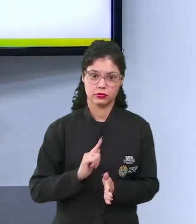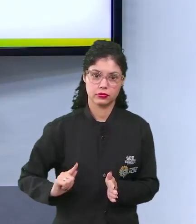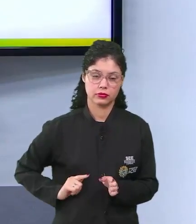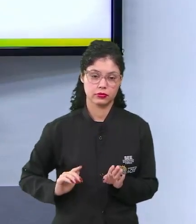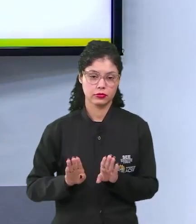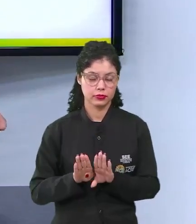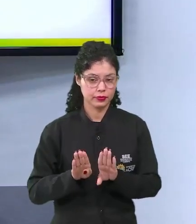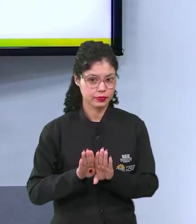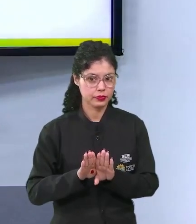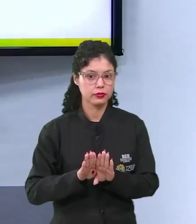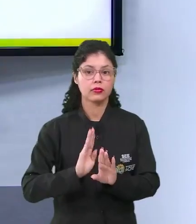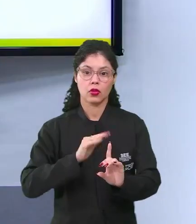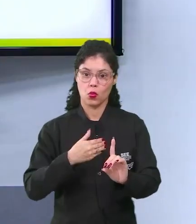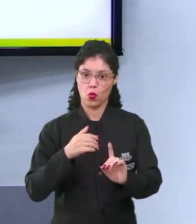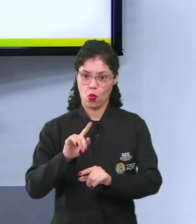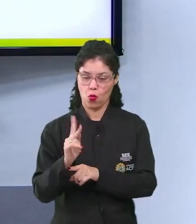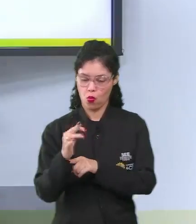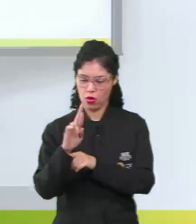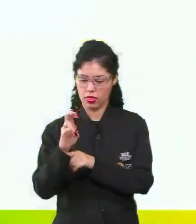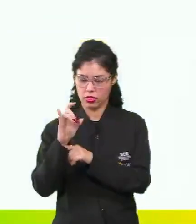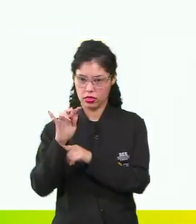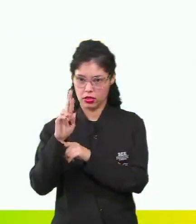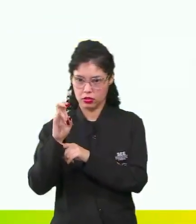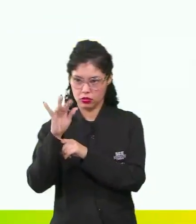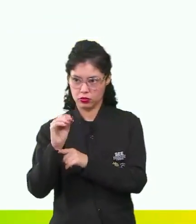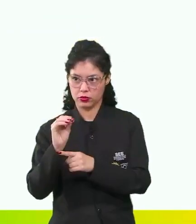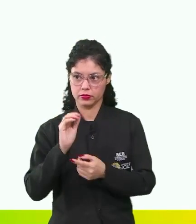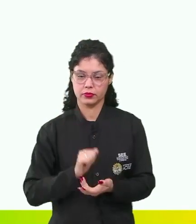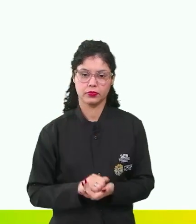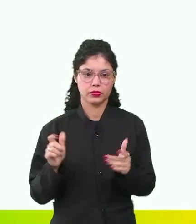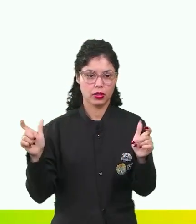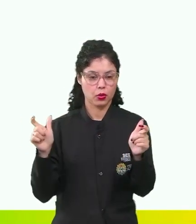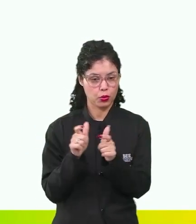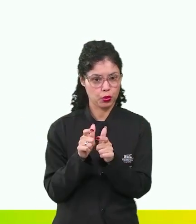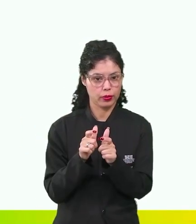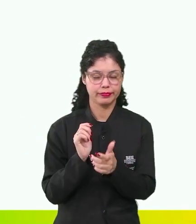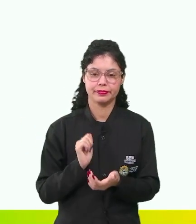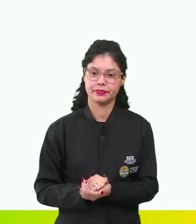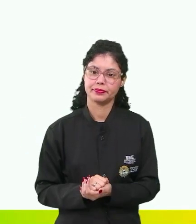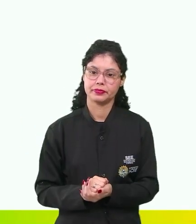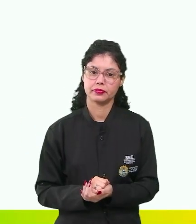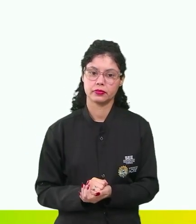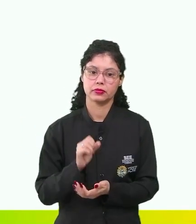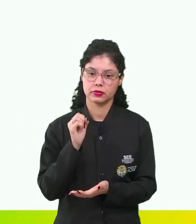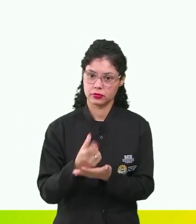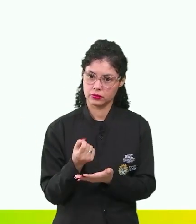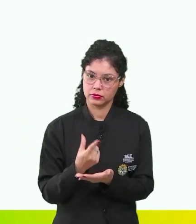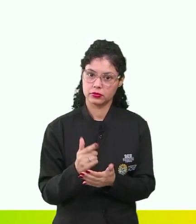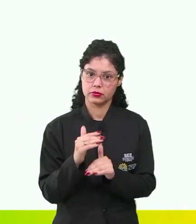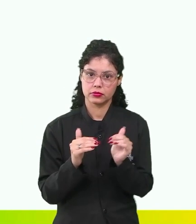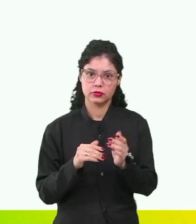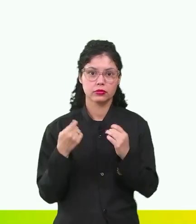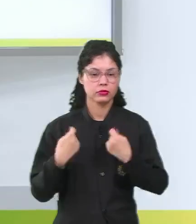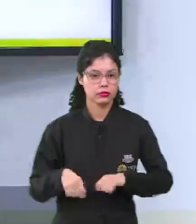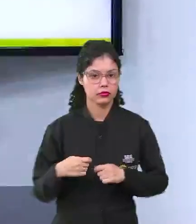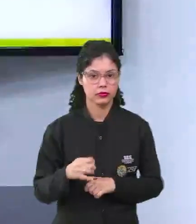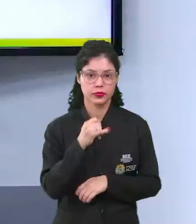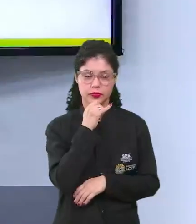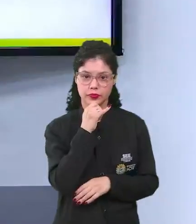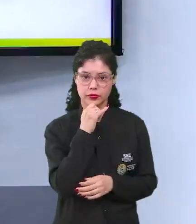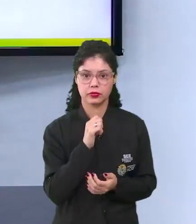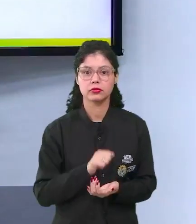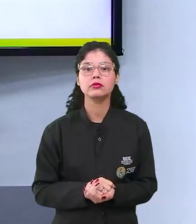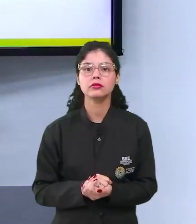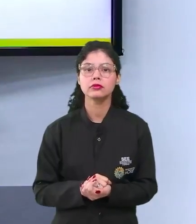honestos também. É por aí. E outra coisa, reduza o desperdício. Isso aqui é fácil. Todo mundo, eu, por exemplo,